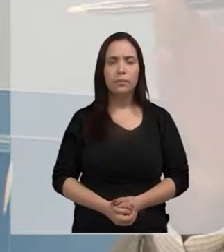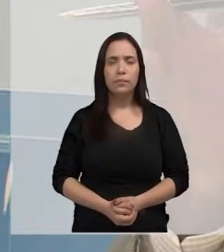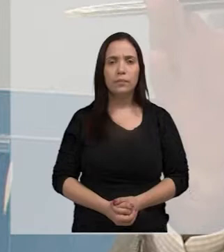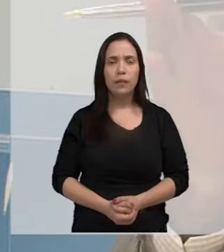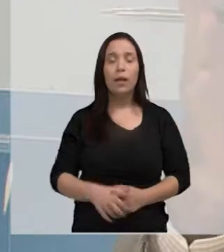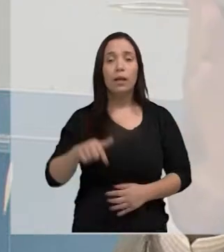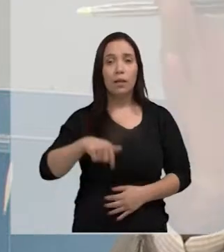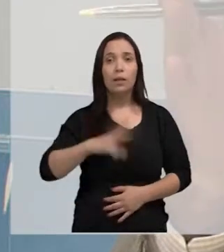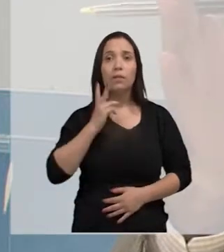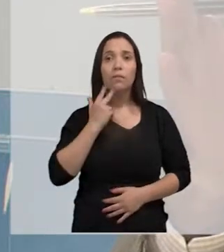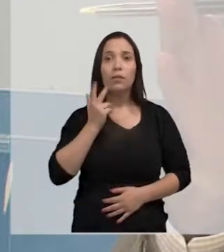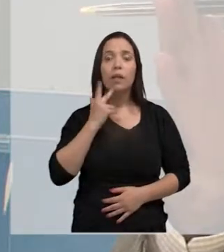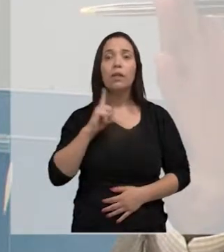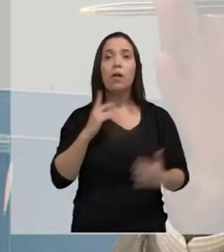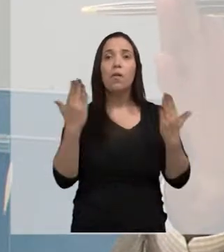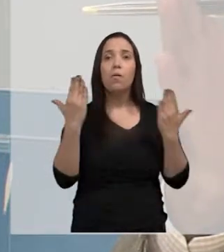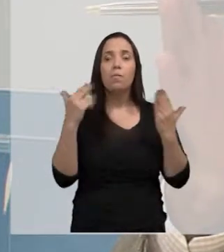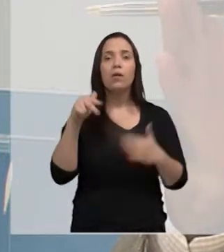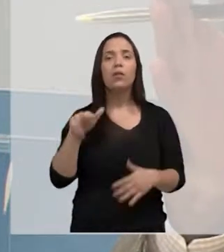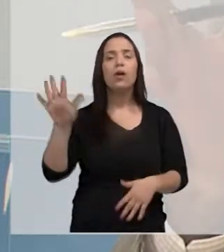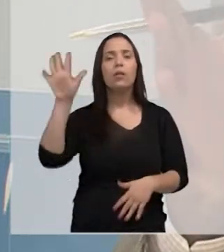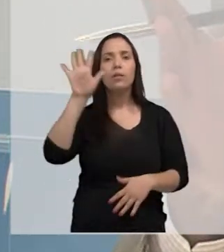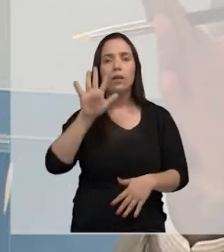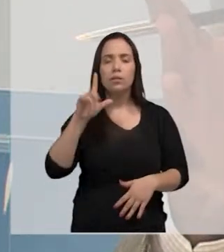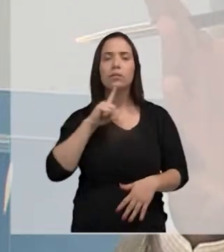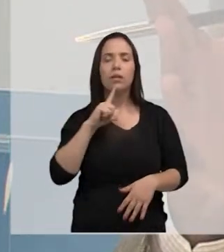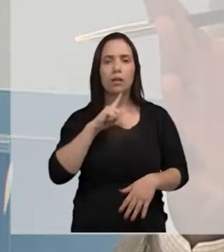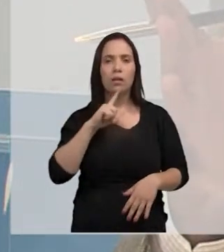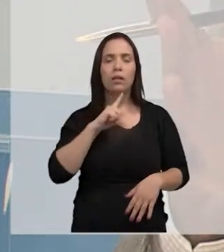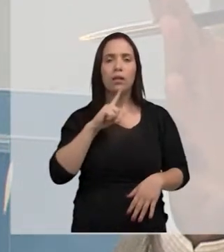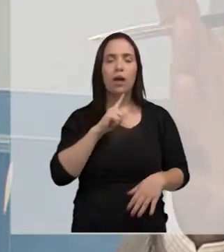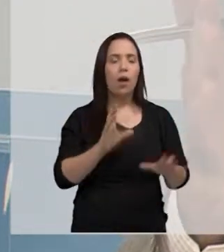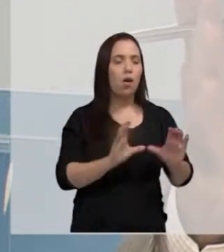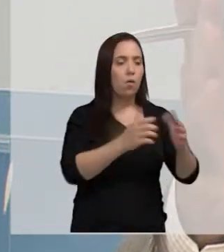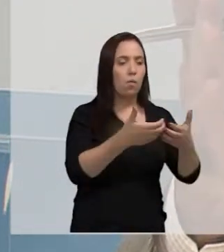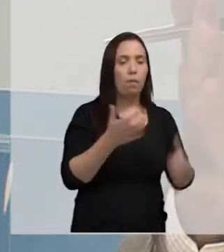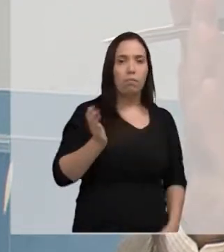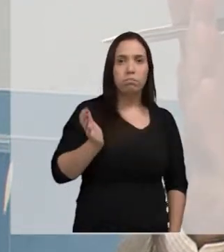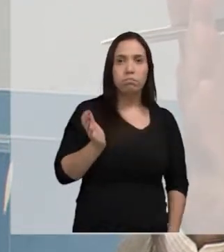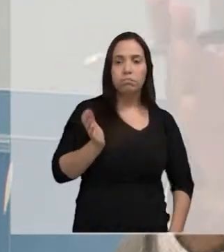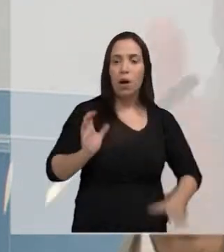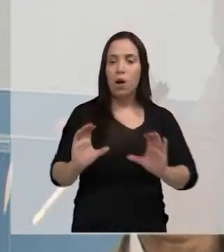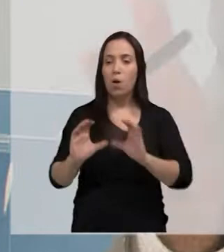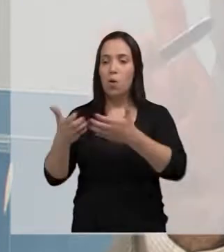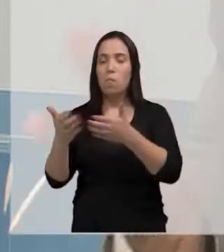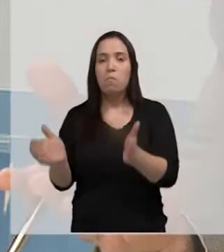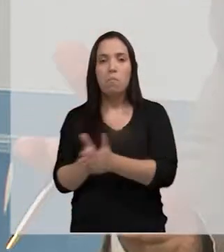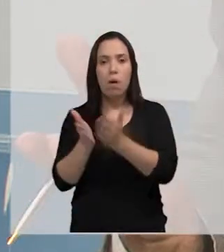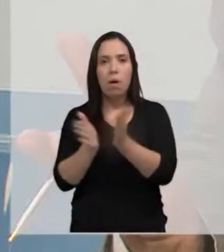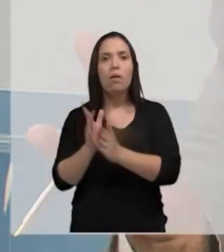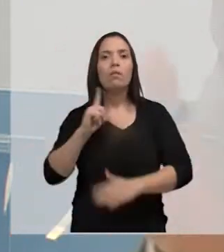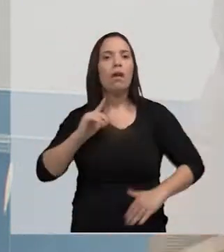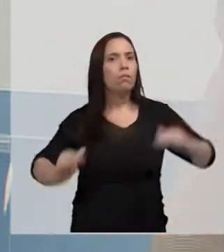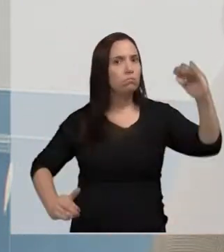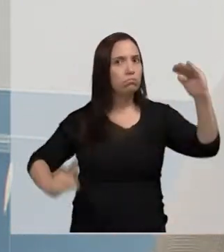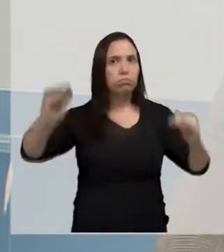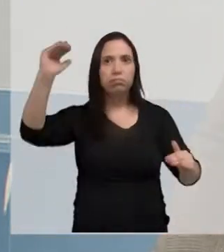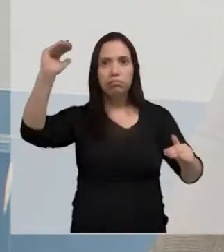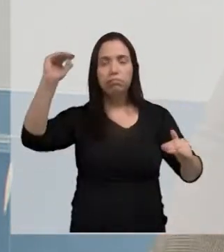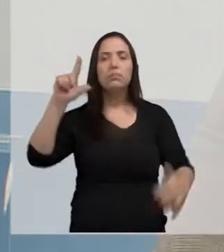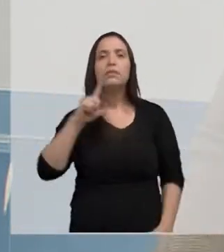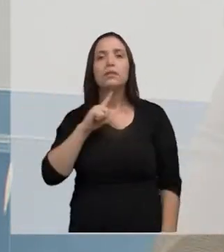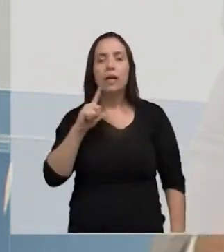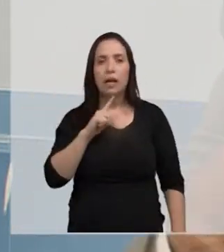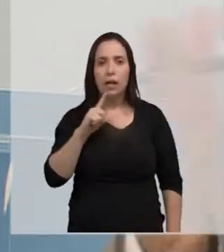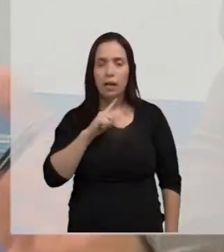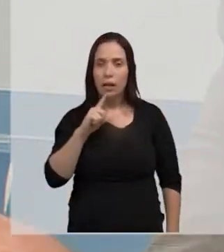do Nordeste, da maior do Brasil, em termos de diferenças e desigualdade social, né? Aqui tem as pessoas mais ricas